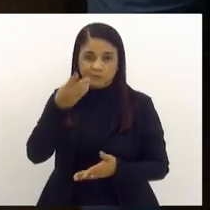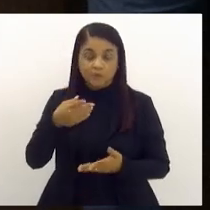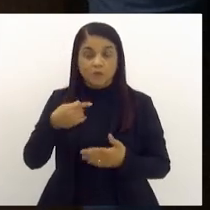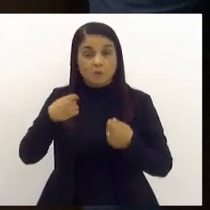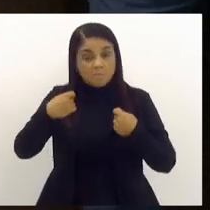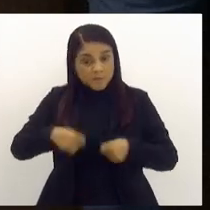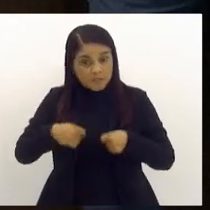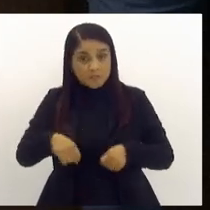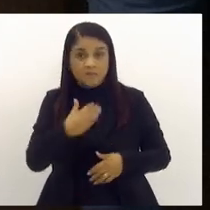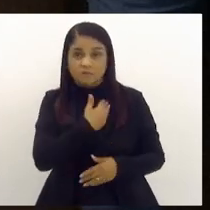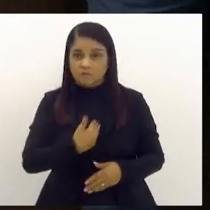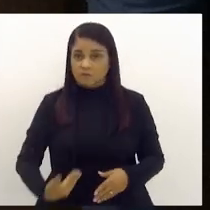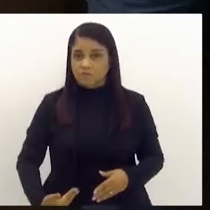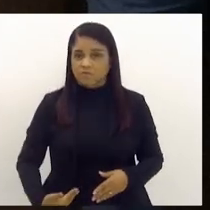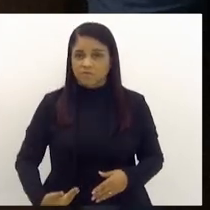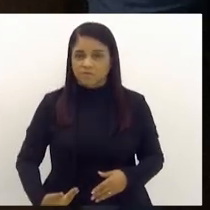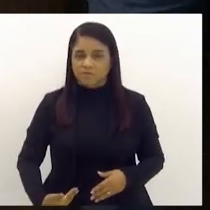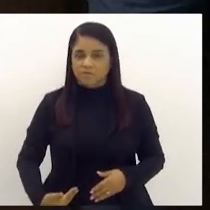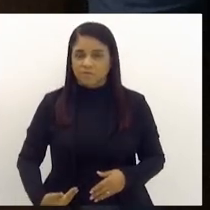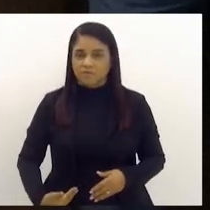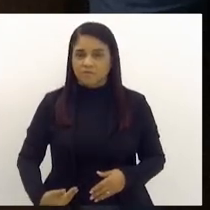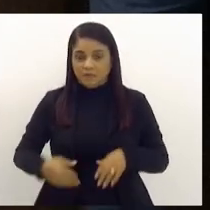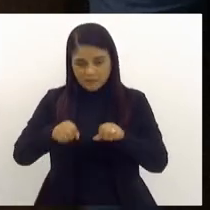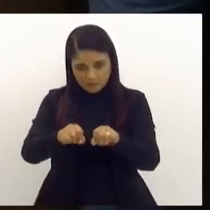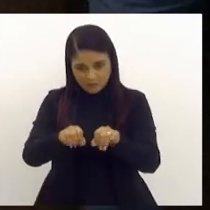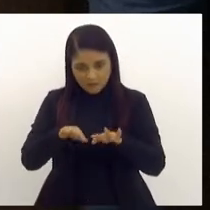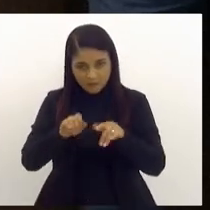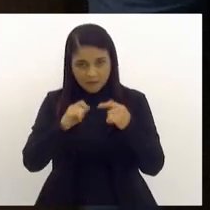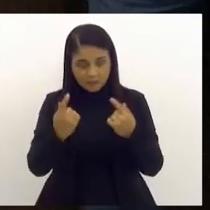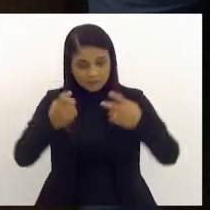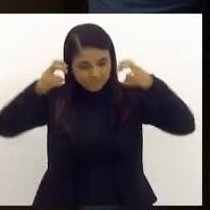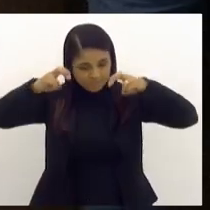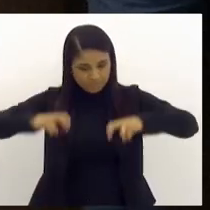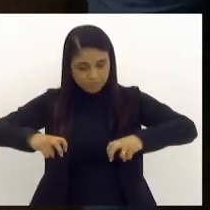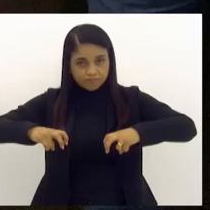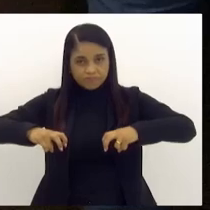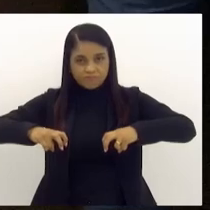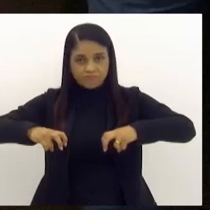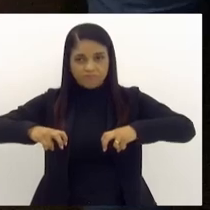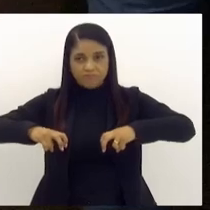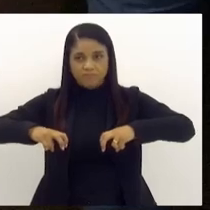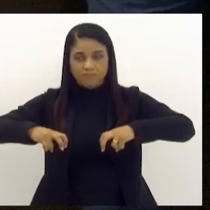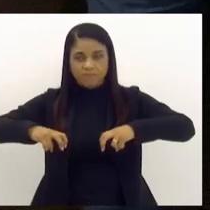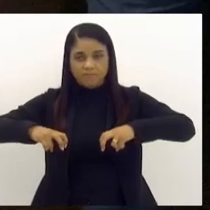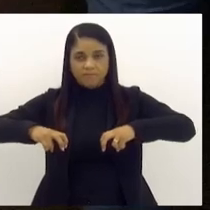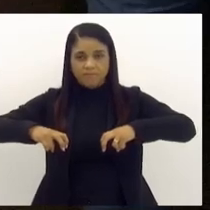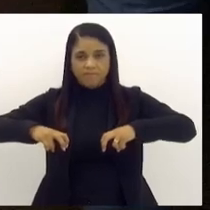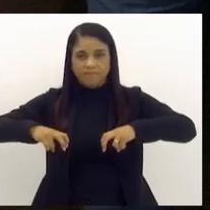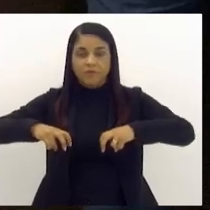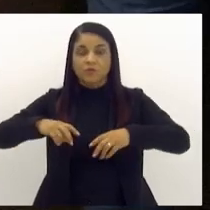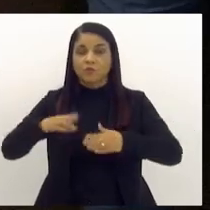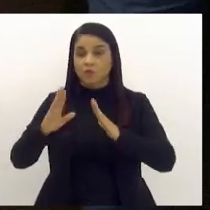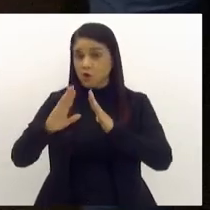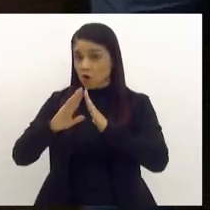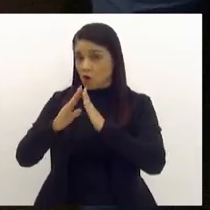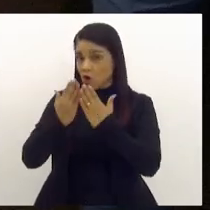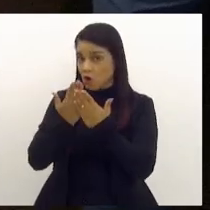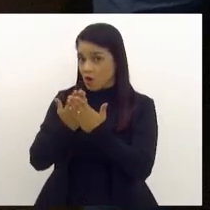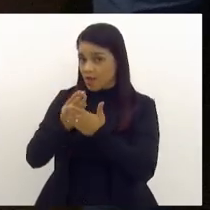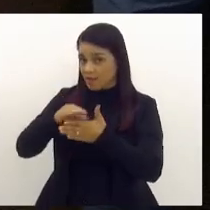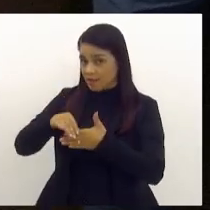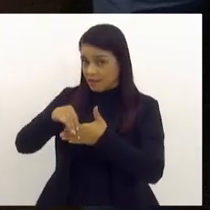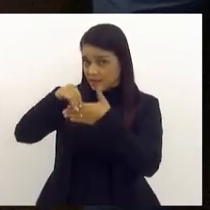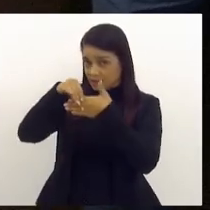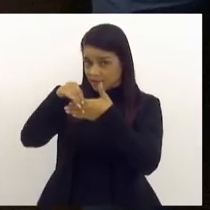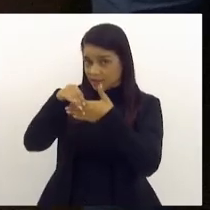governo e da Casa sentarem novamente, como foi entabulado no Colégio de Líderes,